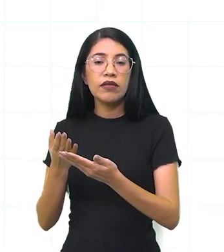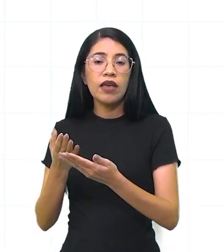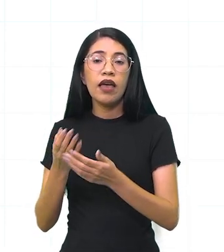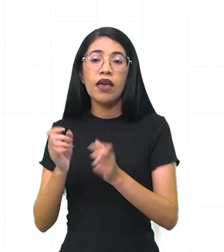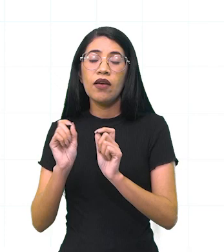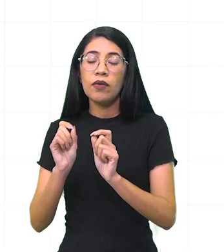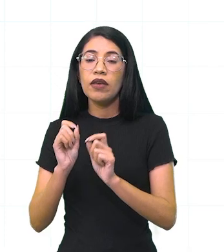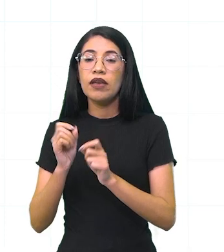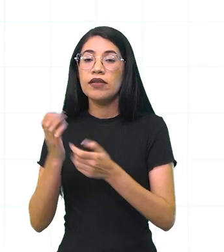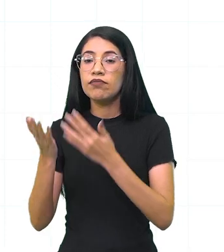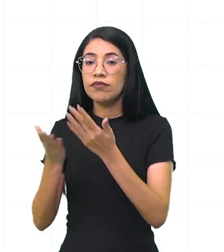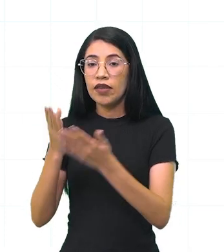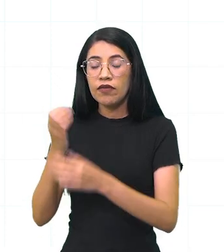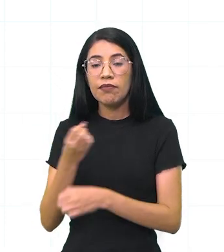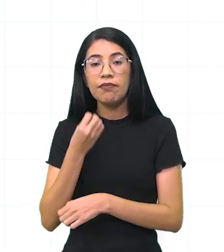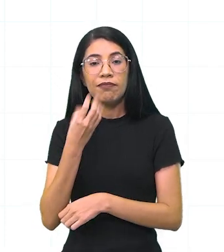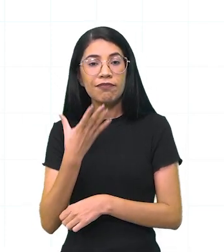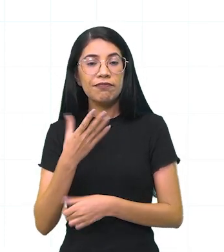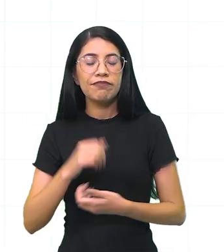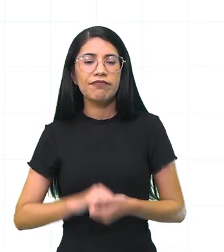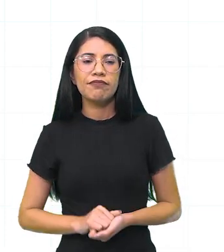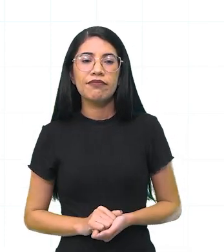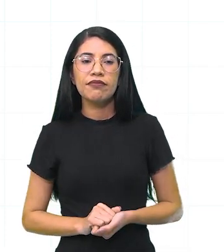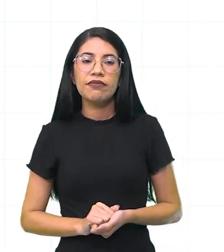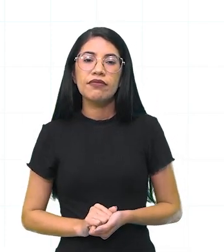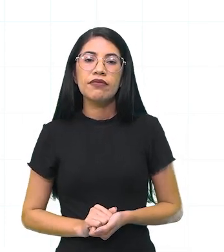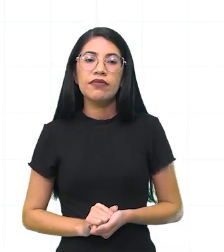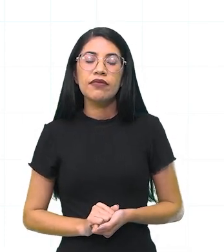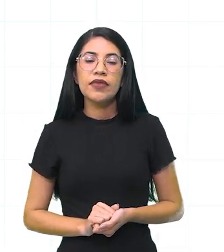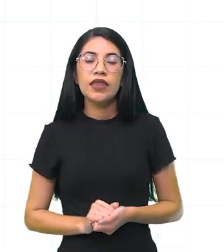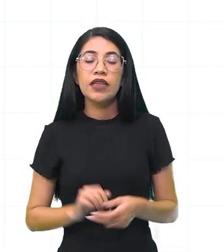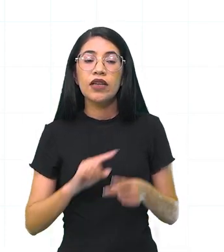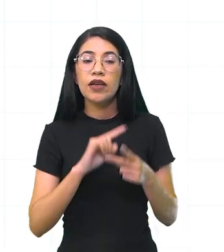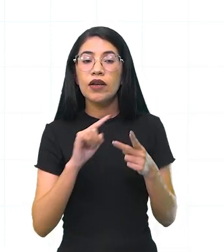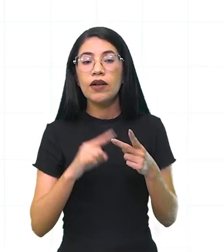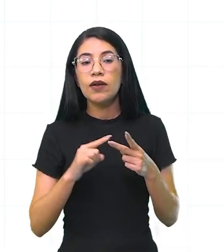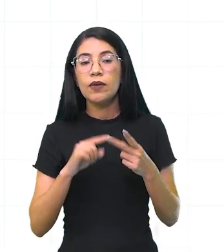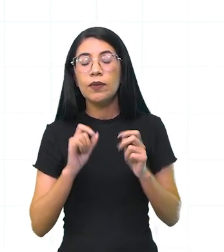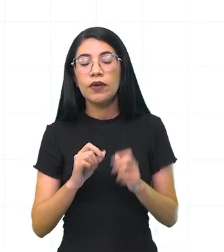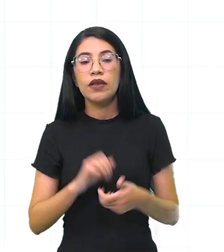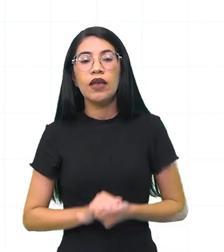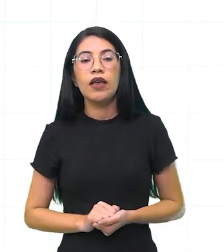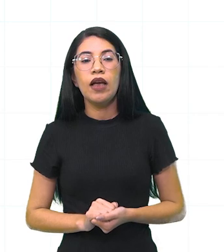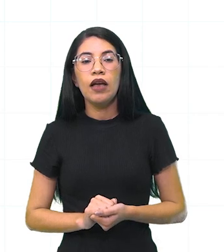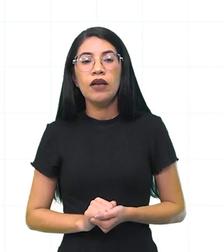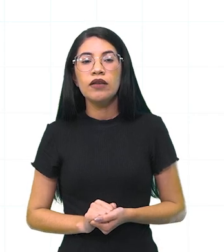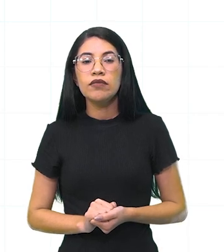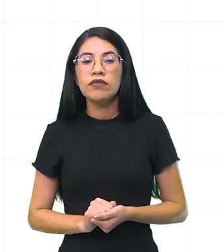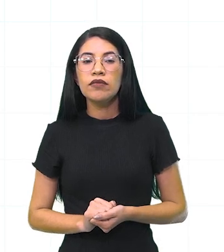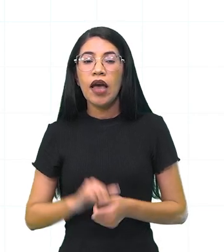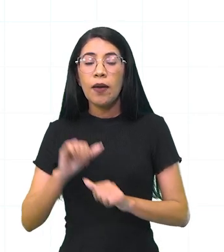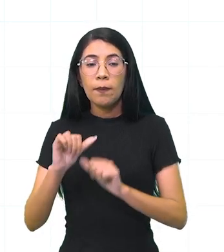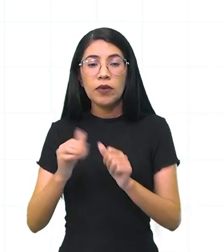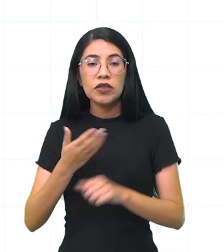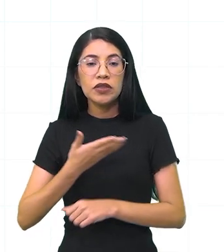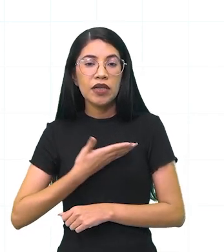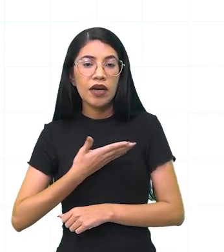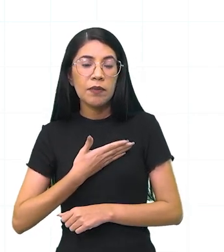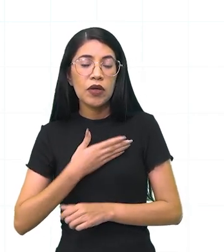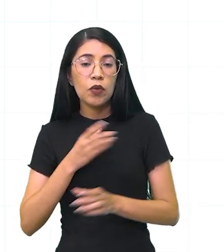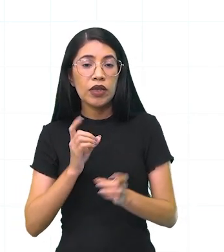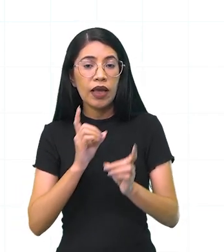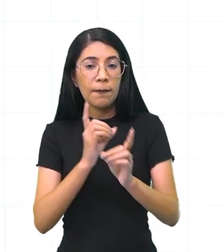temos aí dois provérbios, né? E o outro é torne amigos os que se